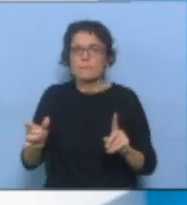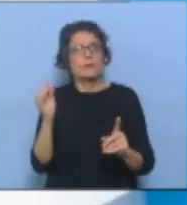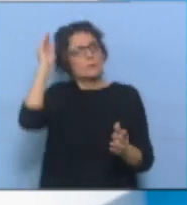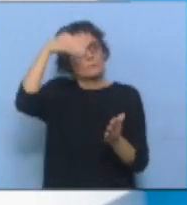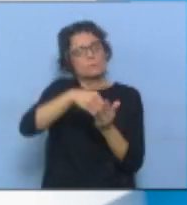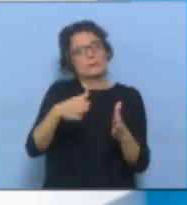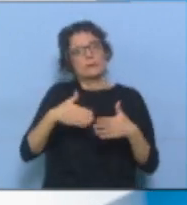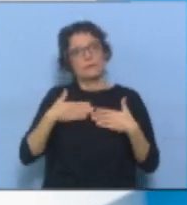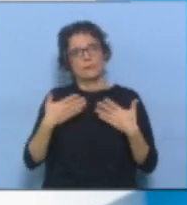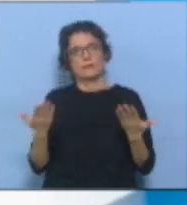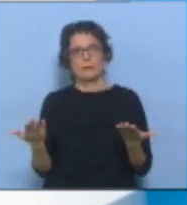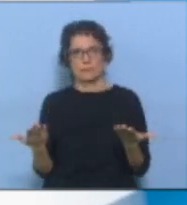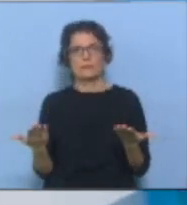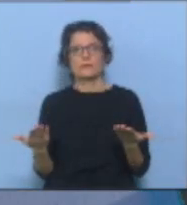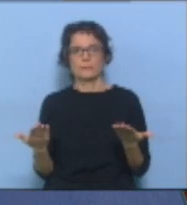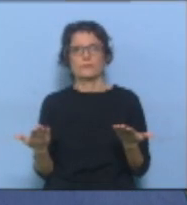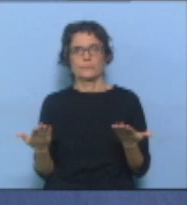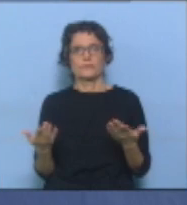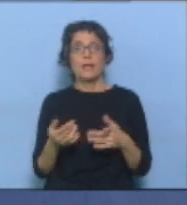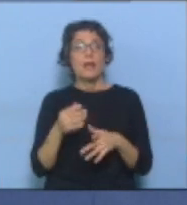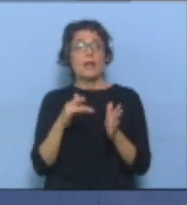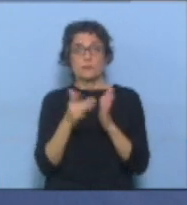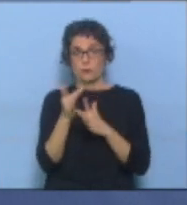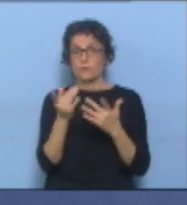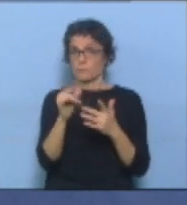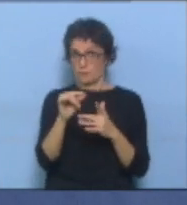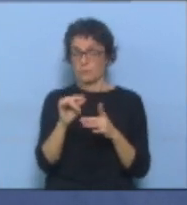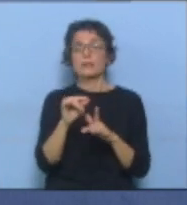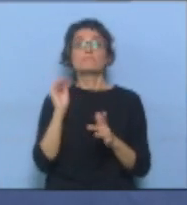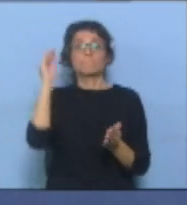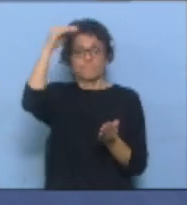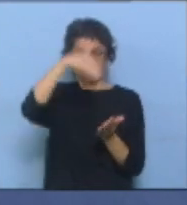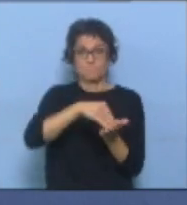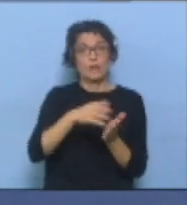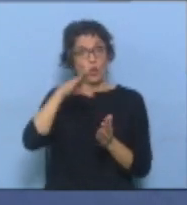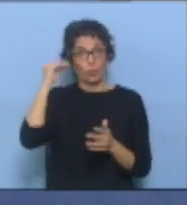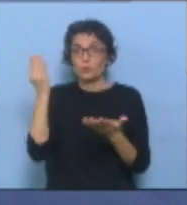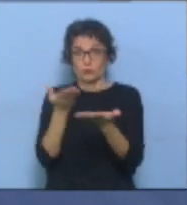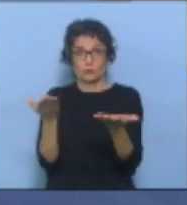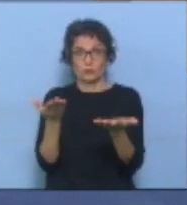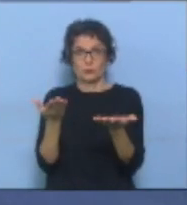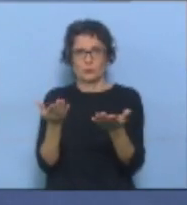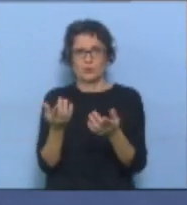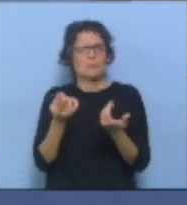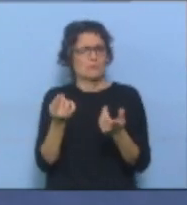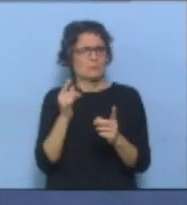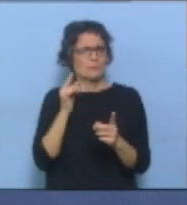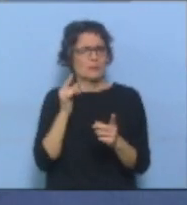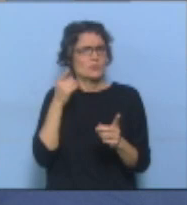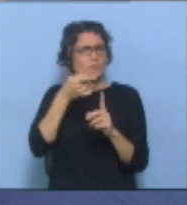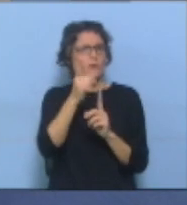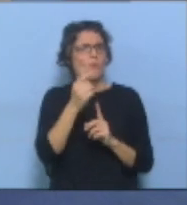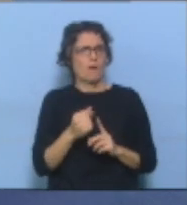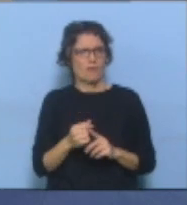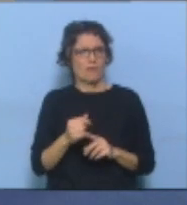Jesus foi batizado, e em adulto até, como a Maria do Mar. Para quê? Não foi para lhe perdoarem pecados, porque